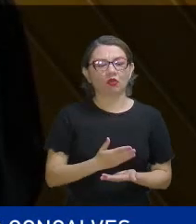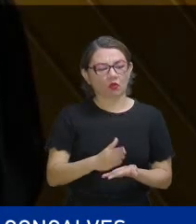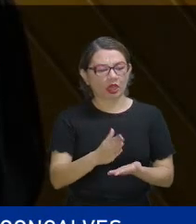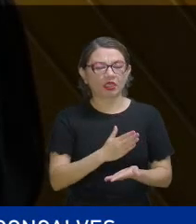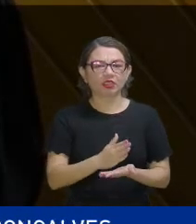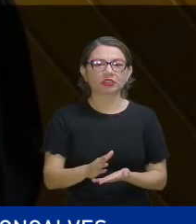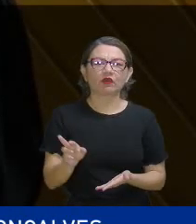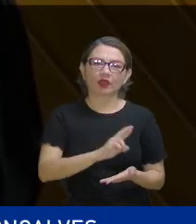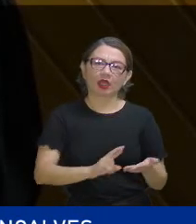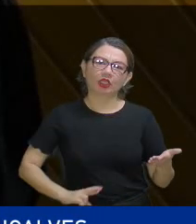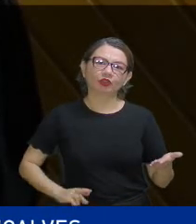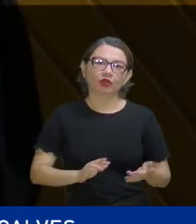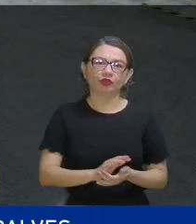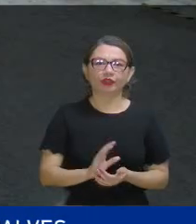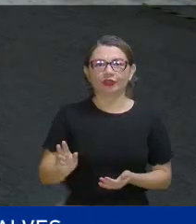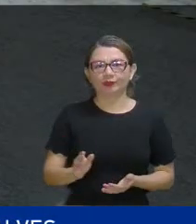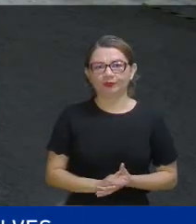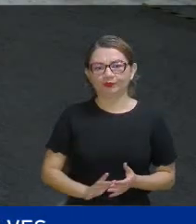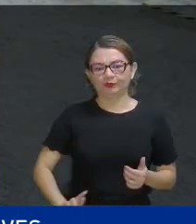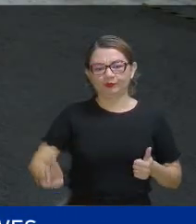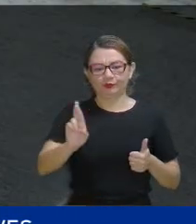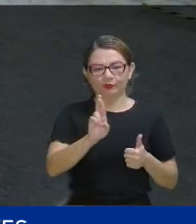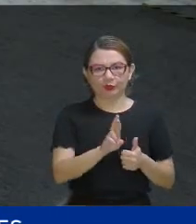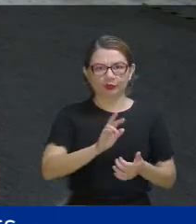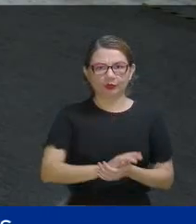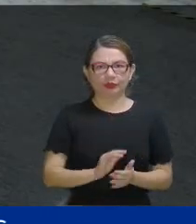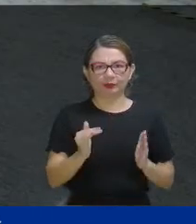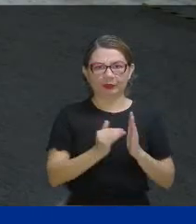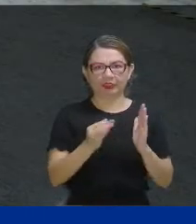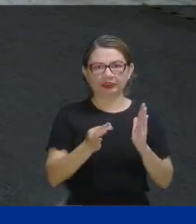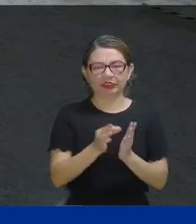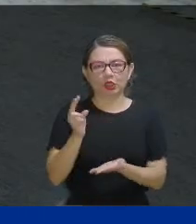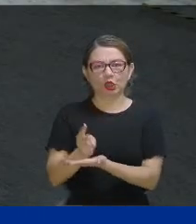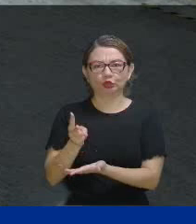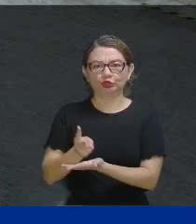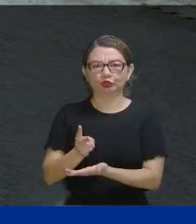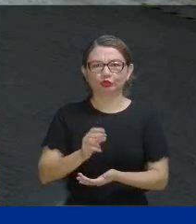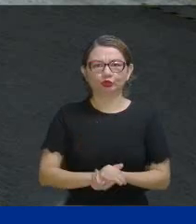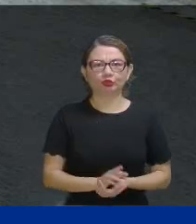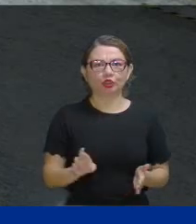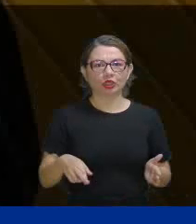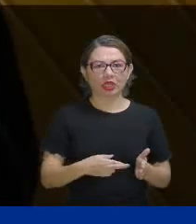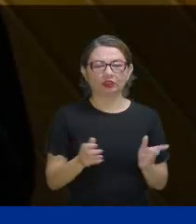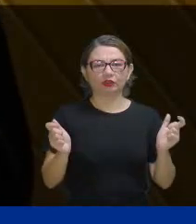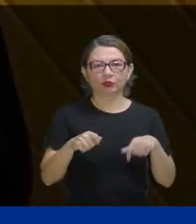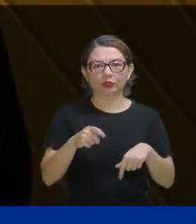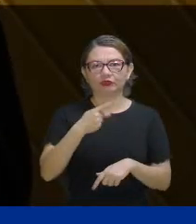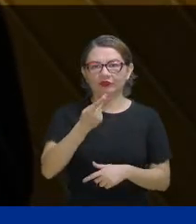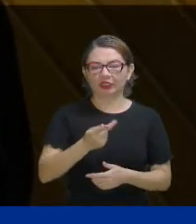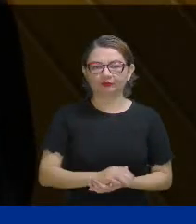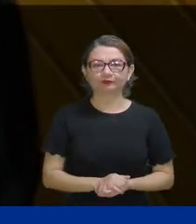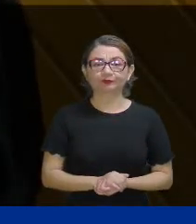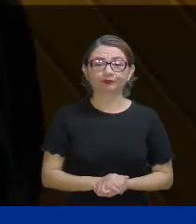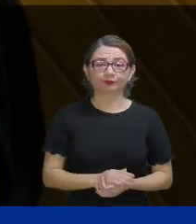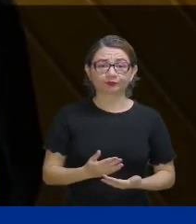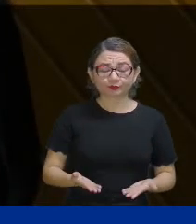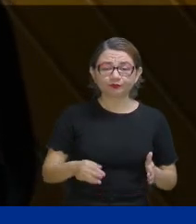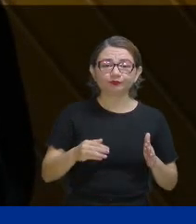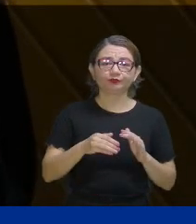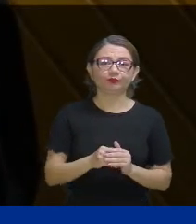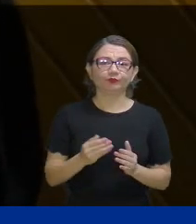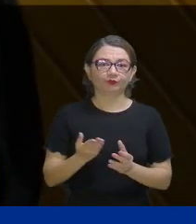É o relatório. Senhora Procuradora. Reitero os termos do parecer, excelência. Em imagem ampla do plenário. Os autos tratam